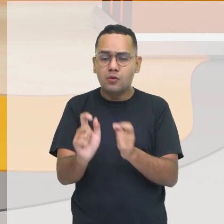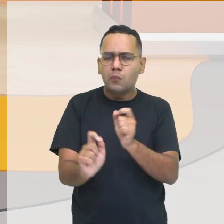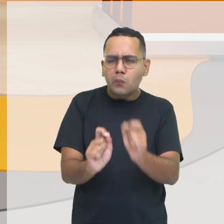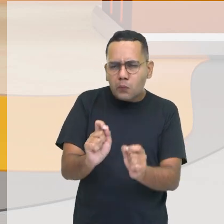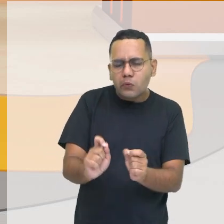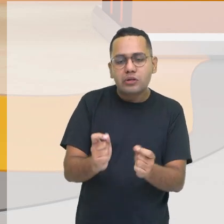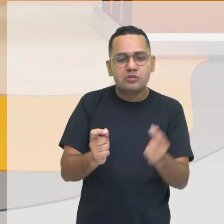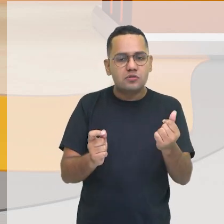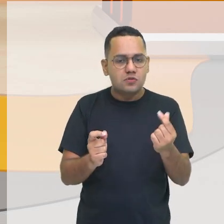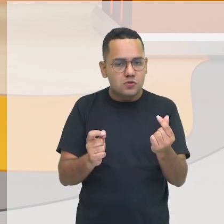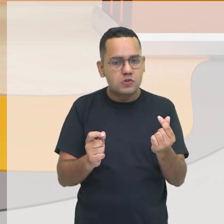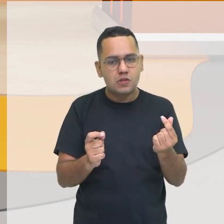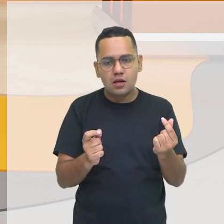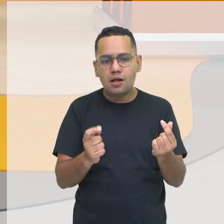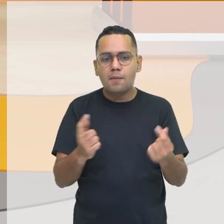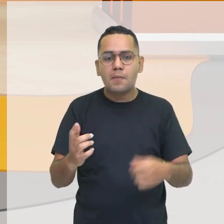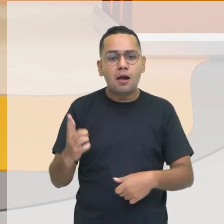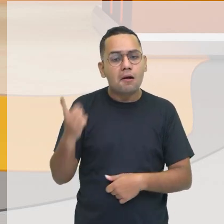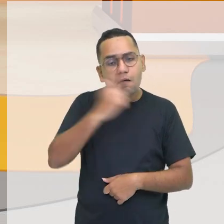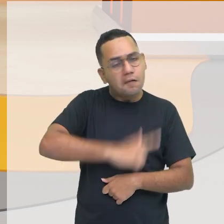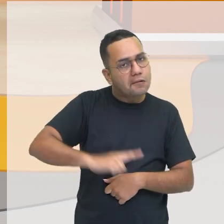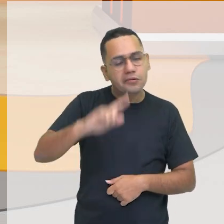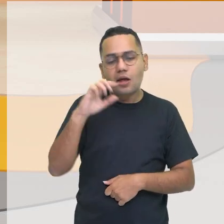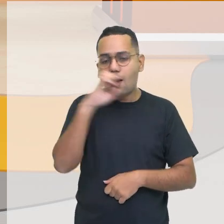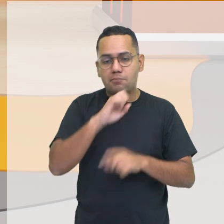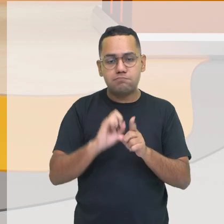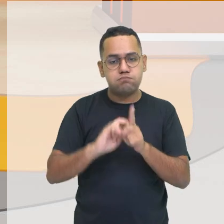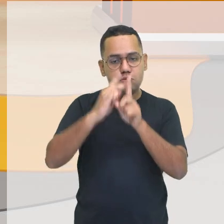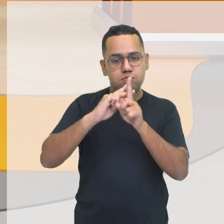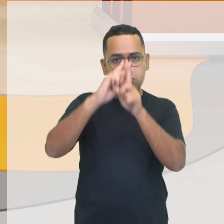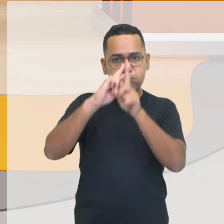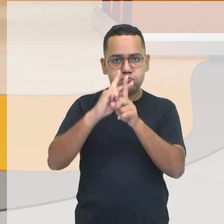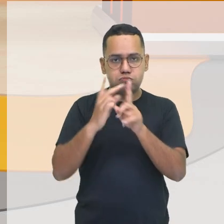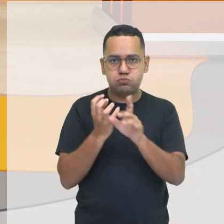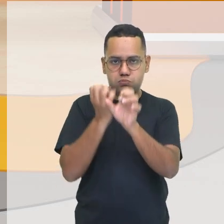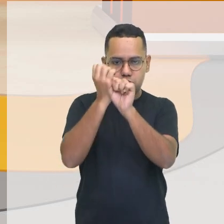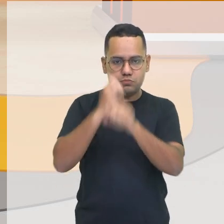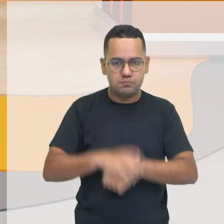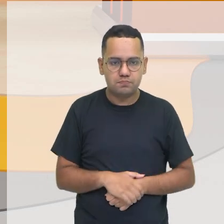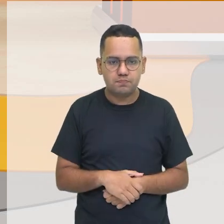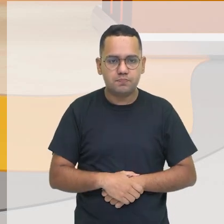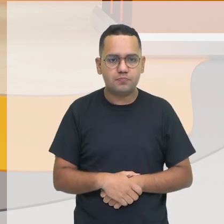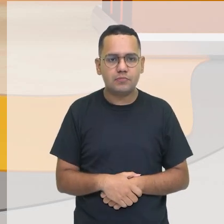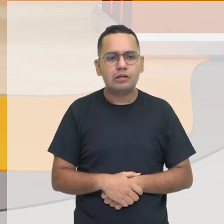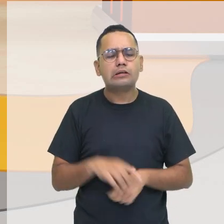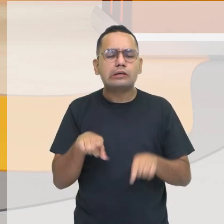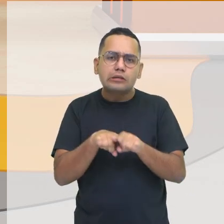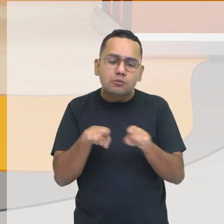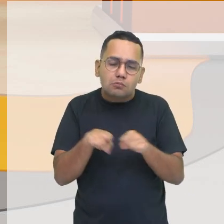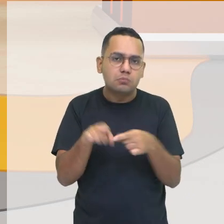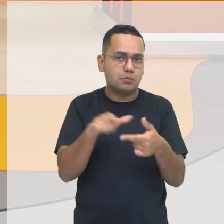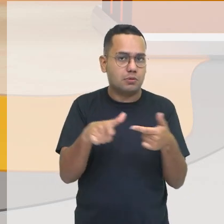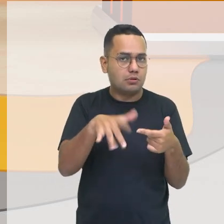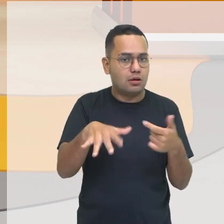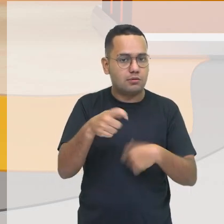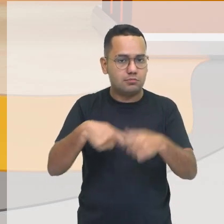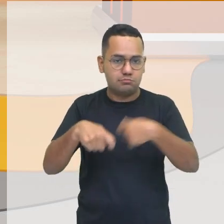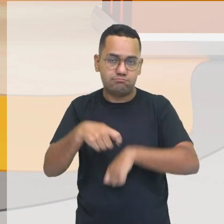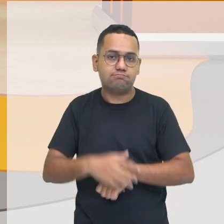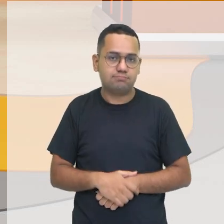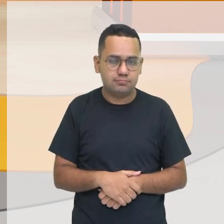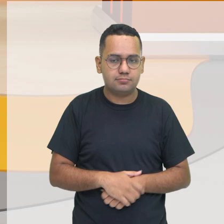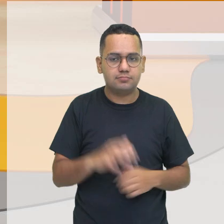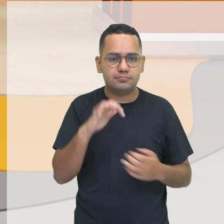de moeda em busca de lucros rápidos, que vai agravar a instabilidade do mercado financeiro. Também vai ser